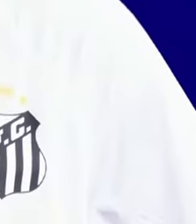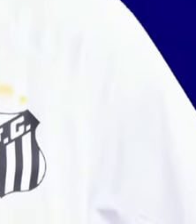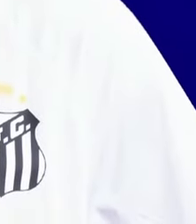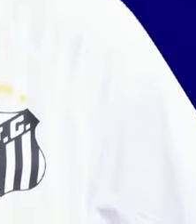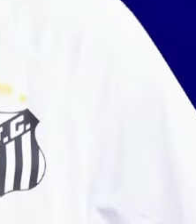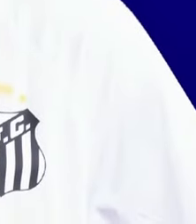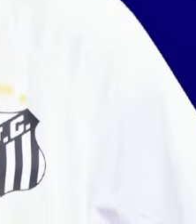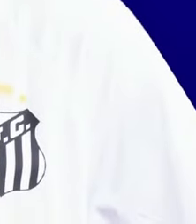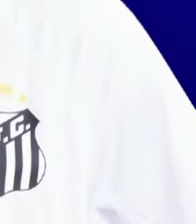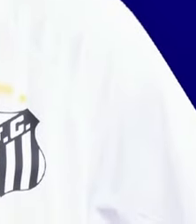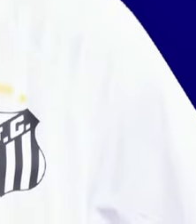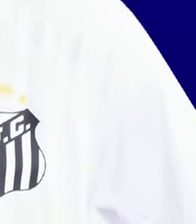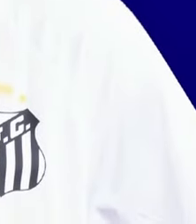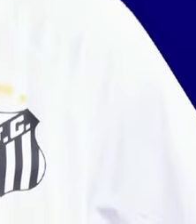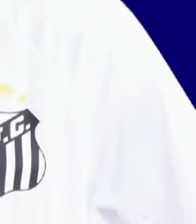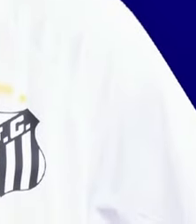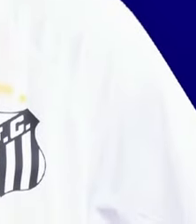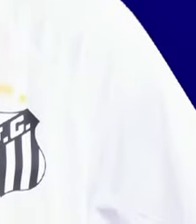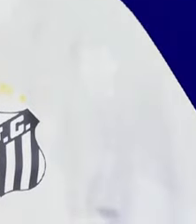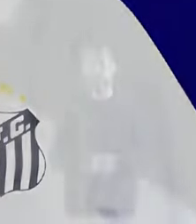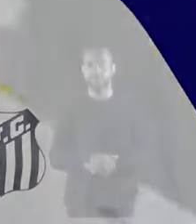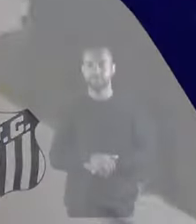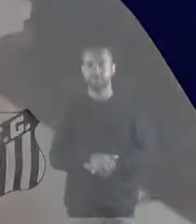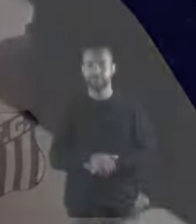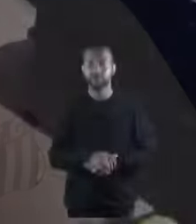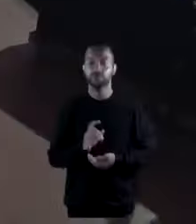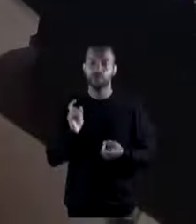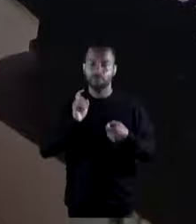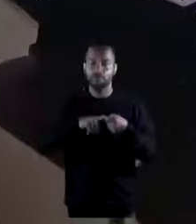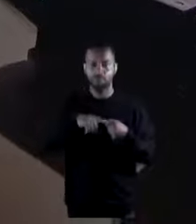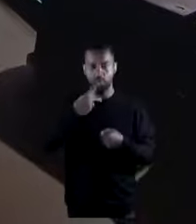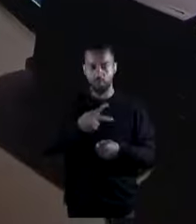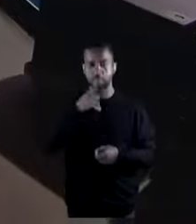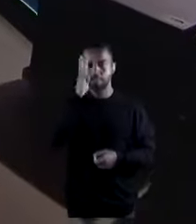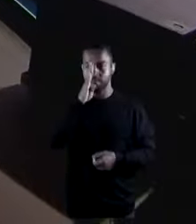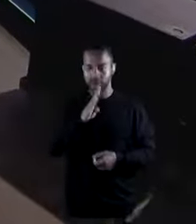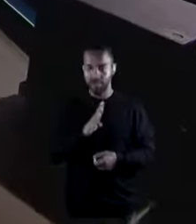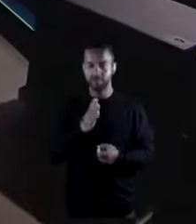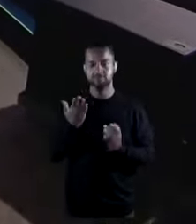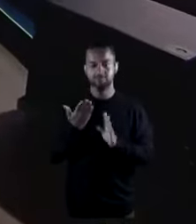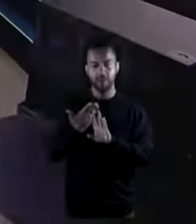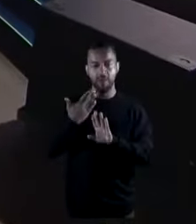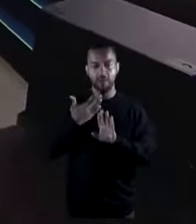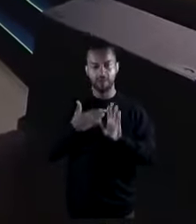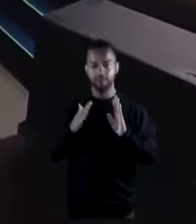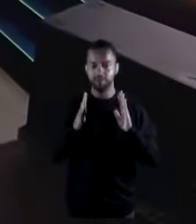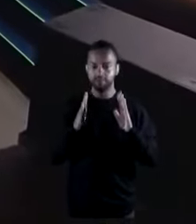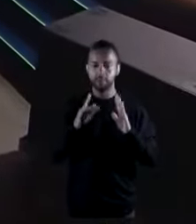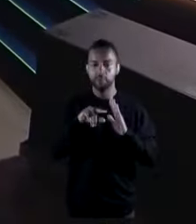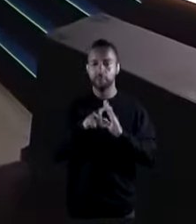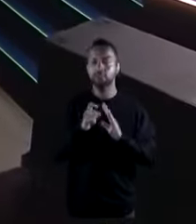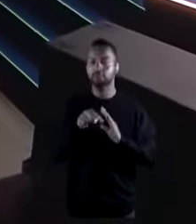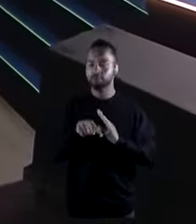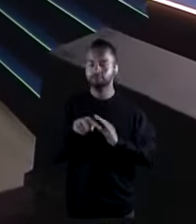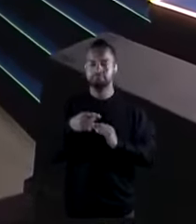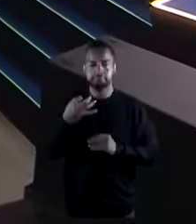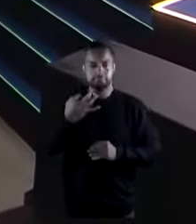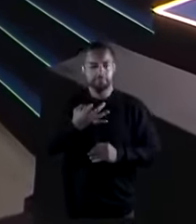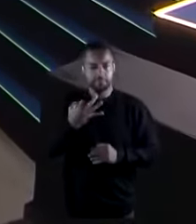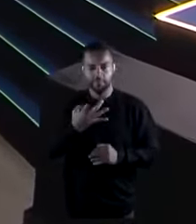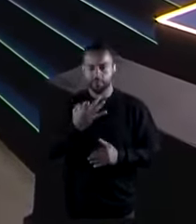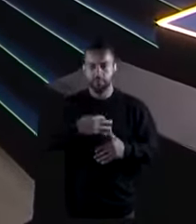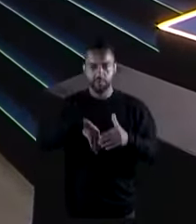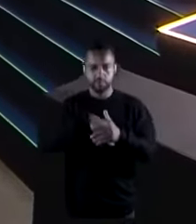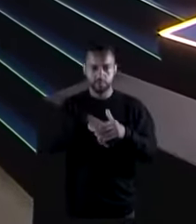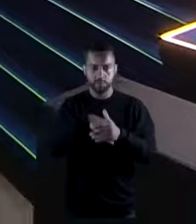João Schmidt voltou ao Brasil nessa temporada, fez um Paulistão fabuloso. Participou de